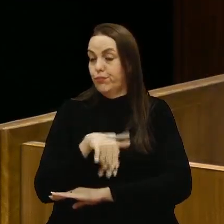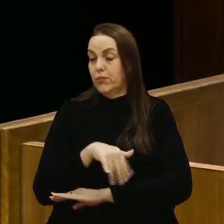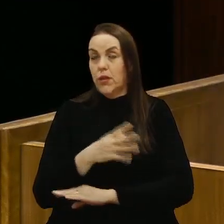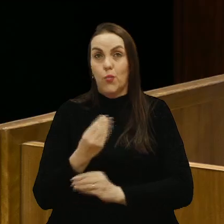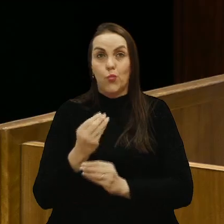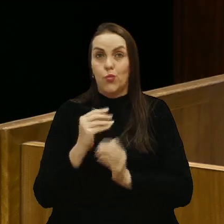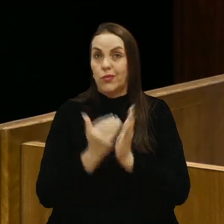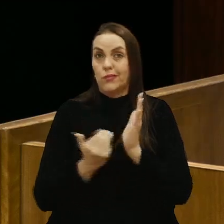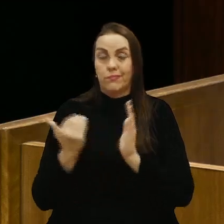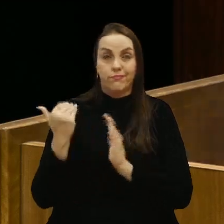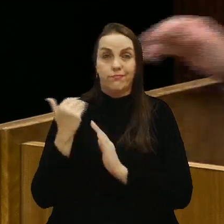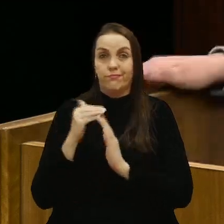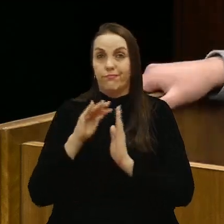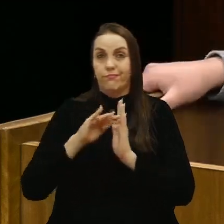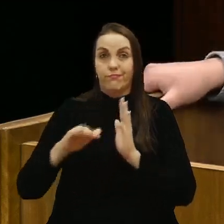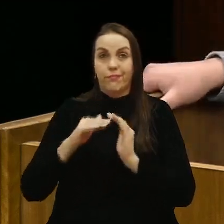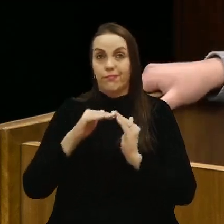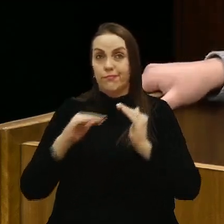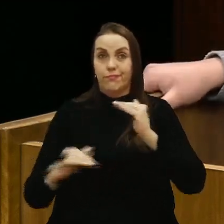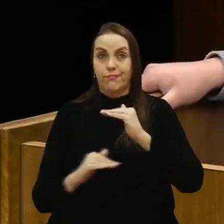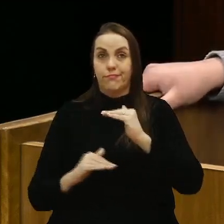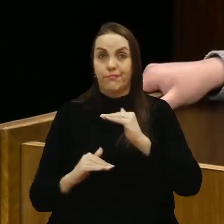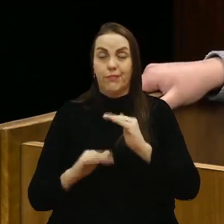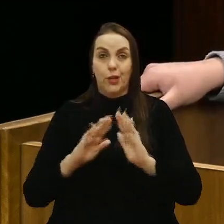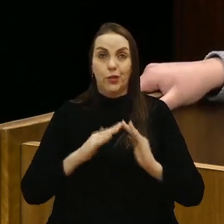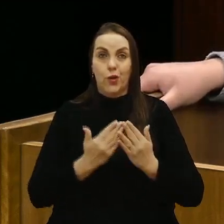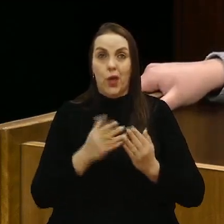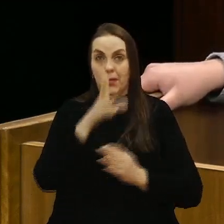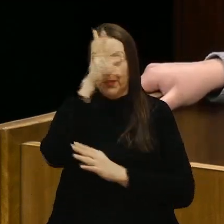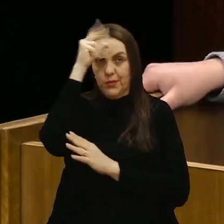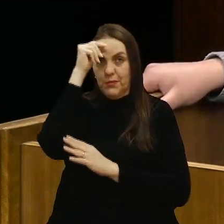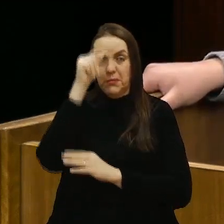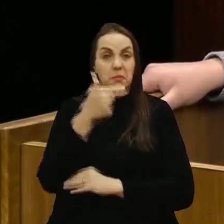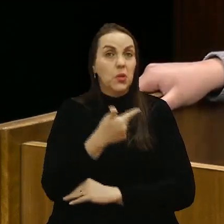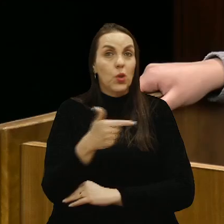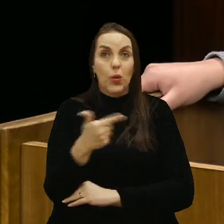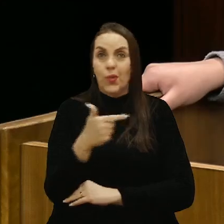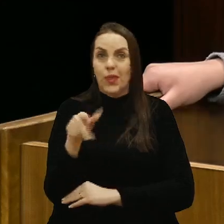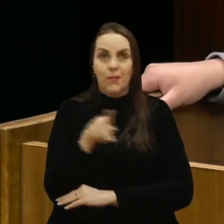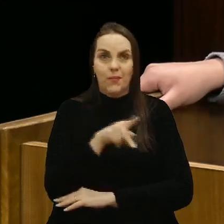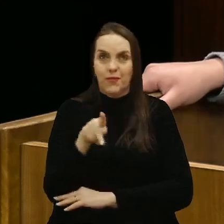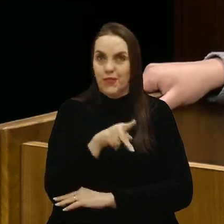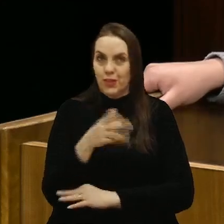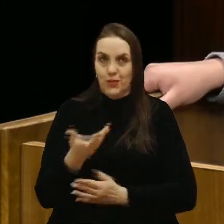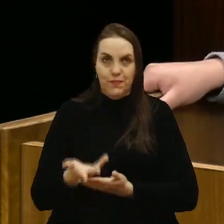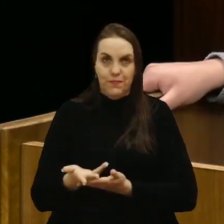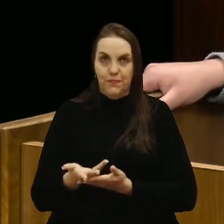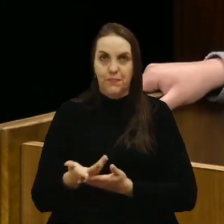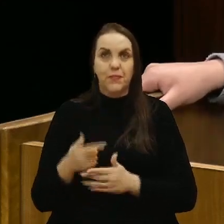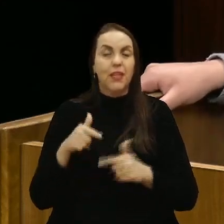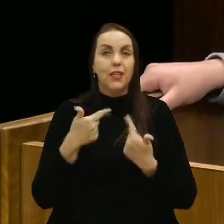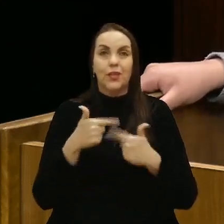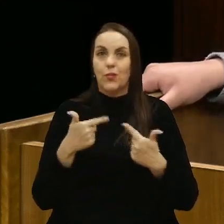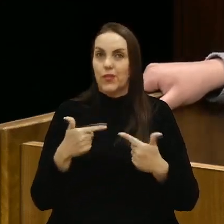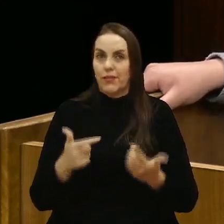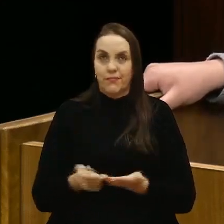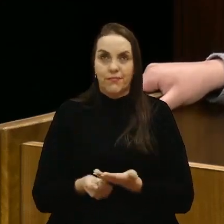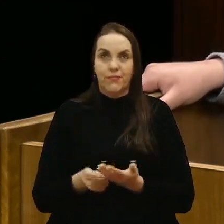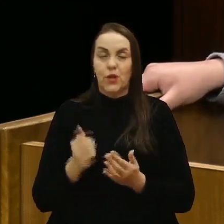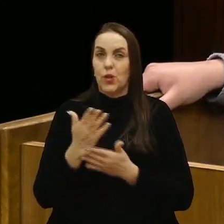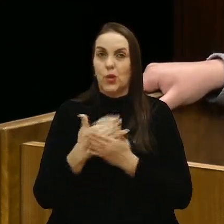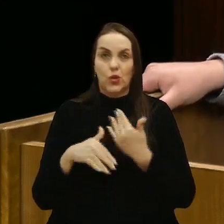escolas municipais. Nós não temos professores, nós não temos todos